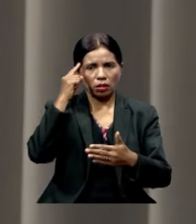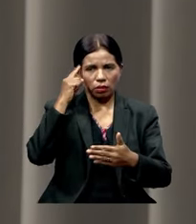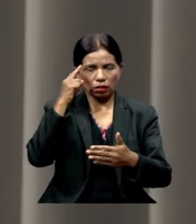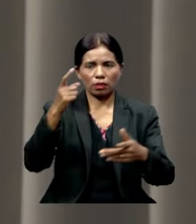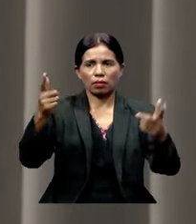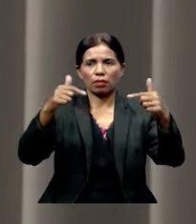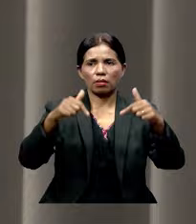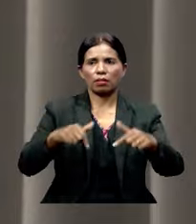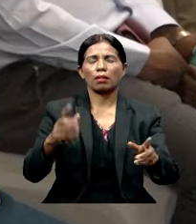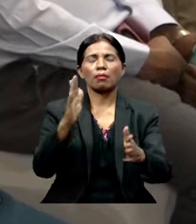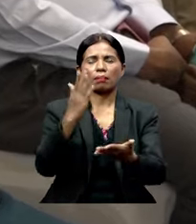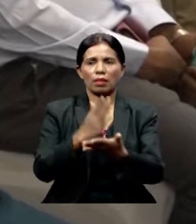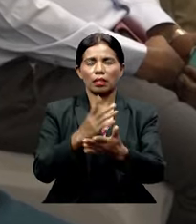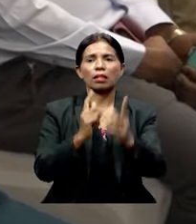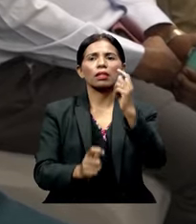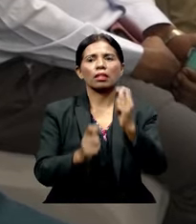mais uma que para em tribunal.